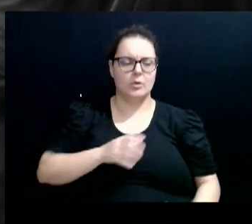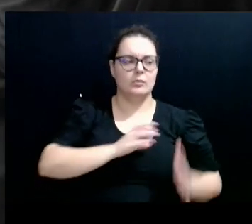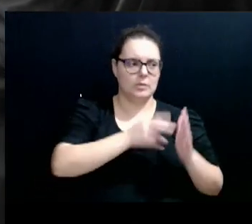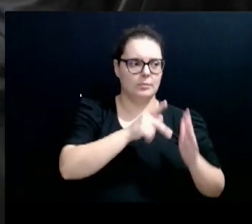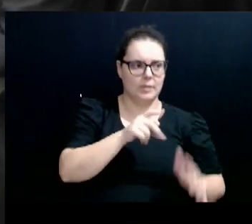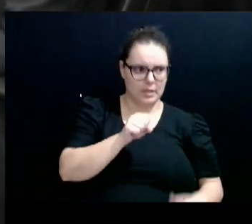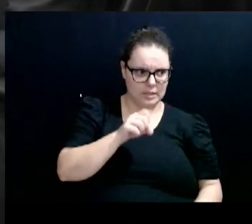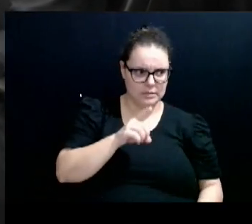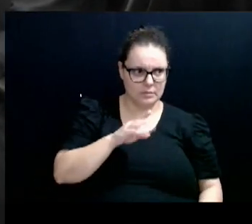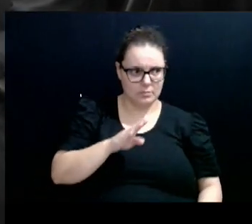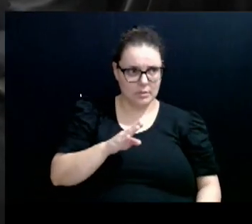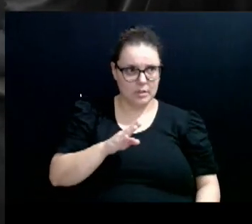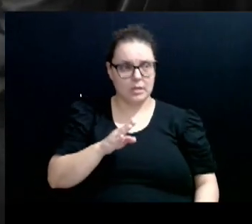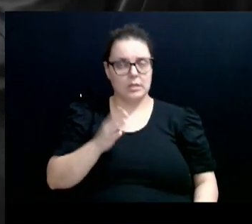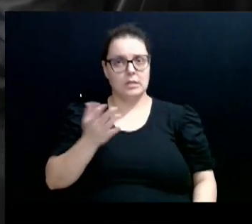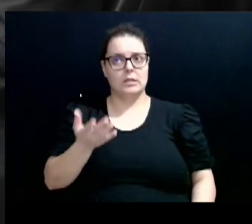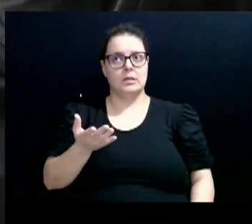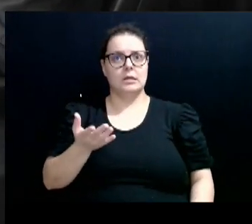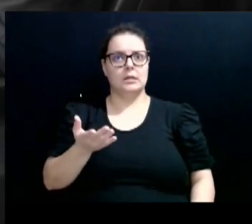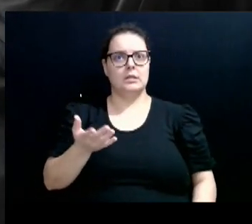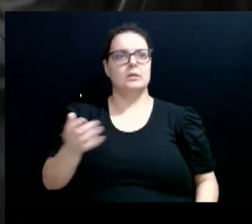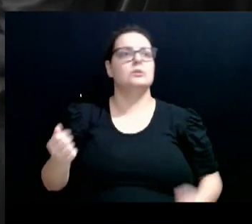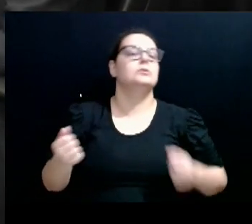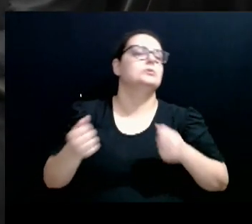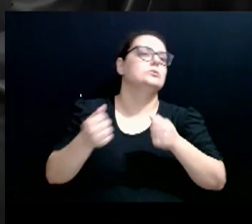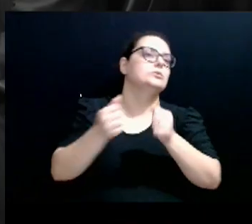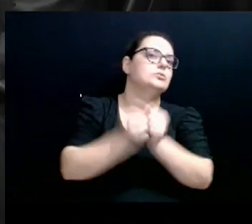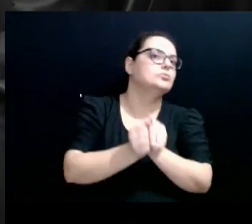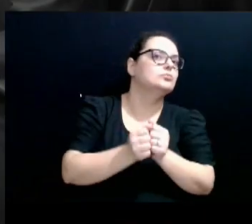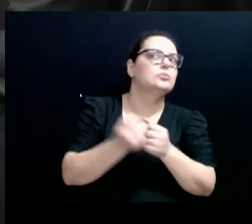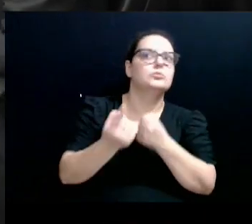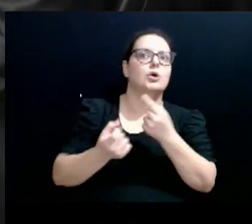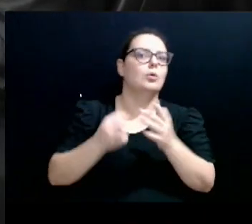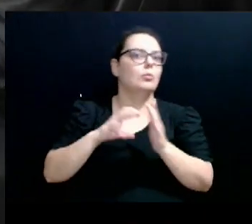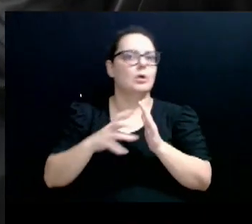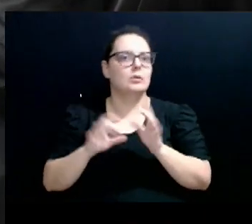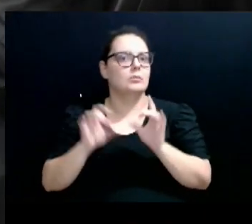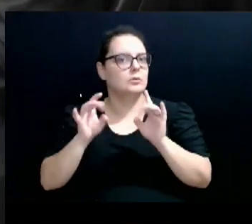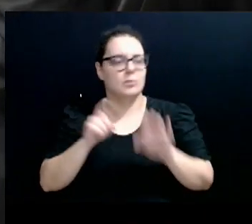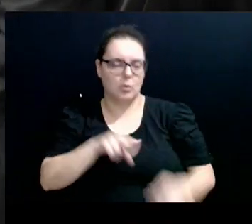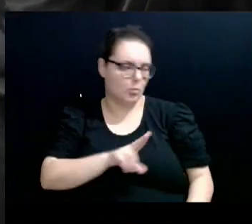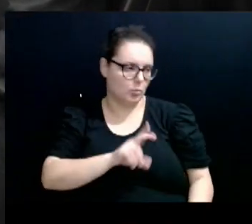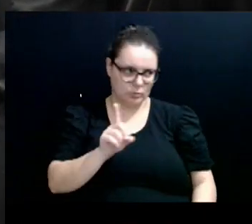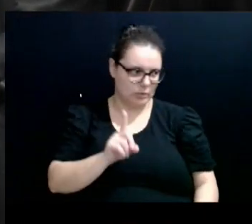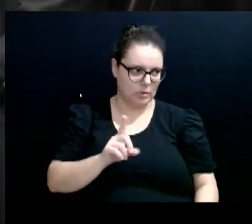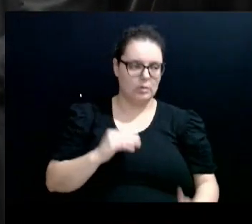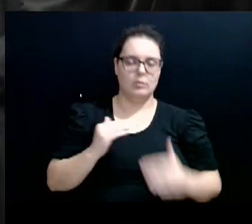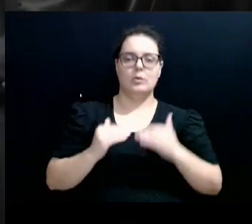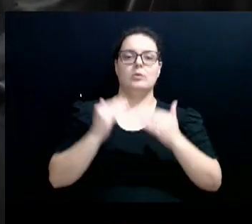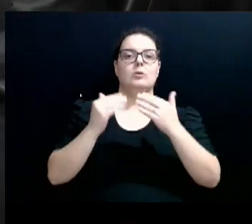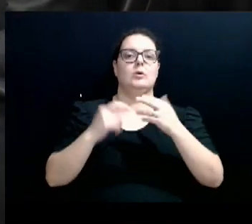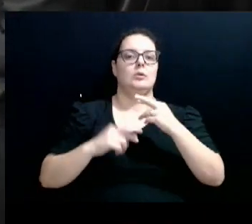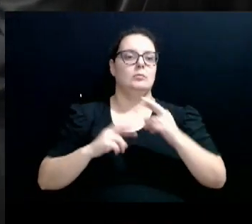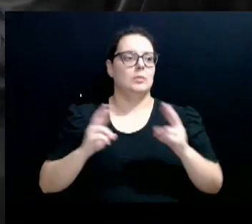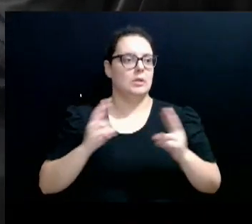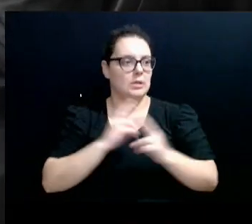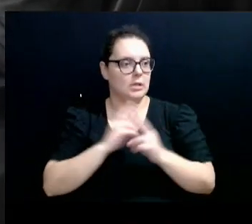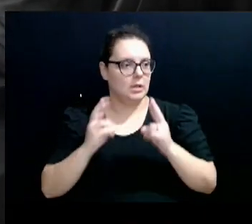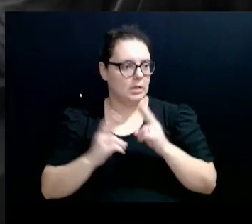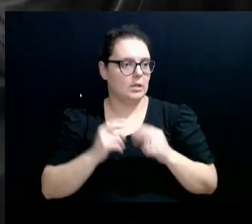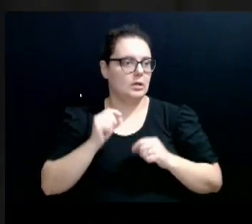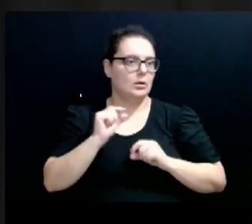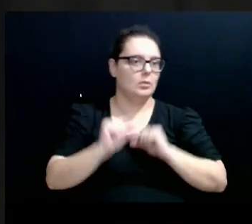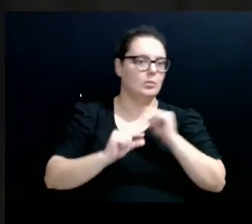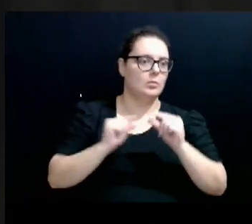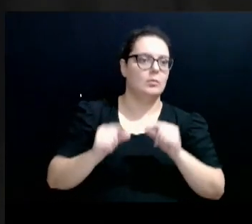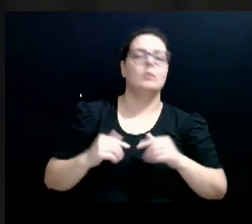se aproximou de algum partido específico aqui ou não? Foi construindo essa relação aos poucos aqui na cidade? Foi construindo. Eu já